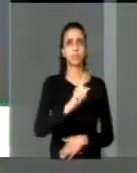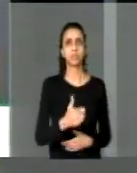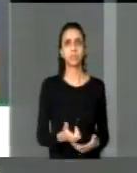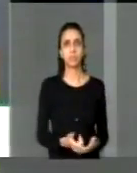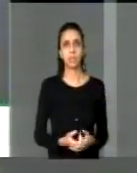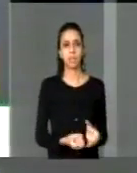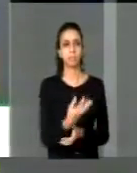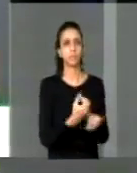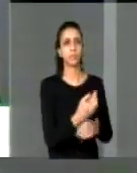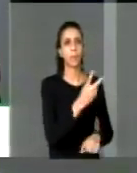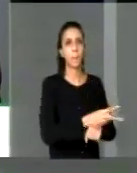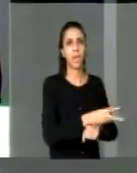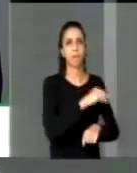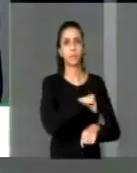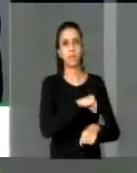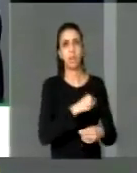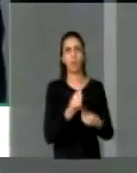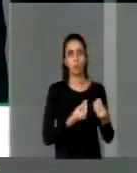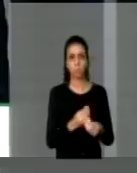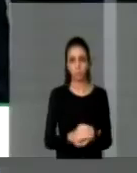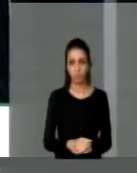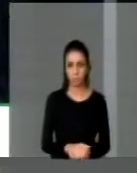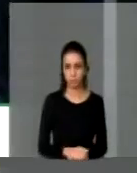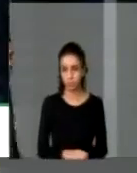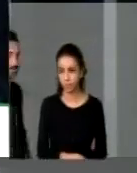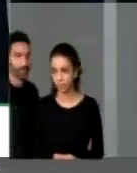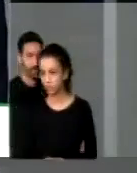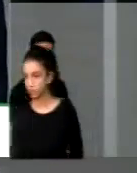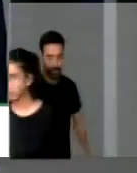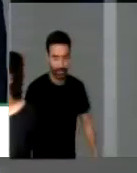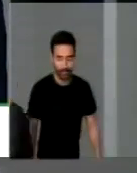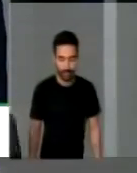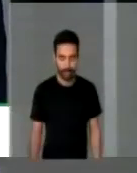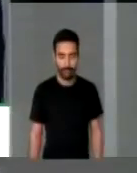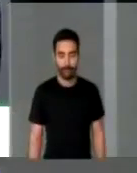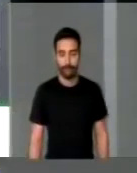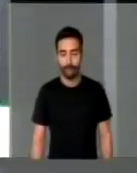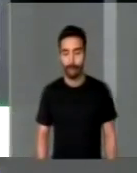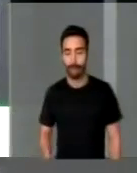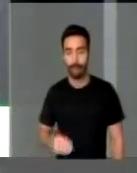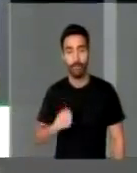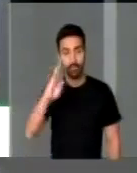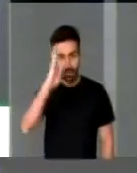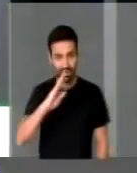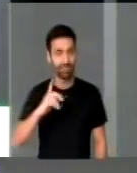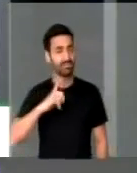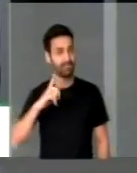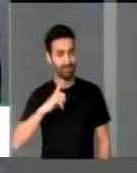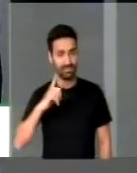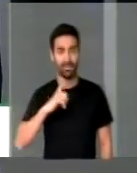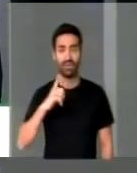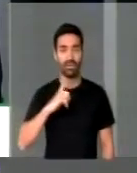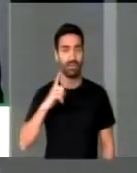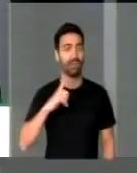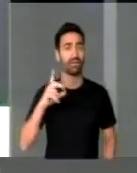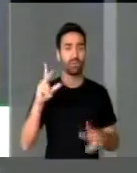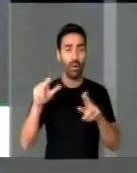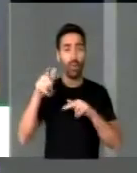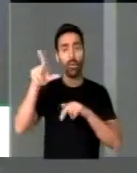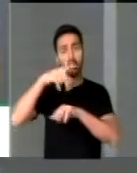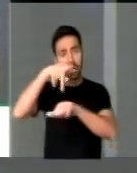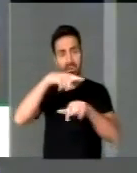emprego e salários. Não faltam ao Brasil exemplo de outros países que, como